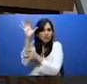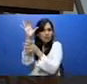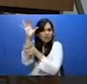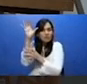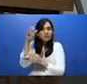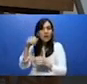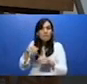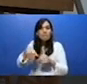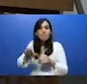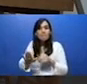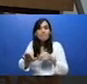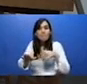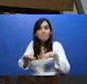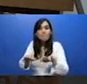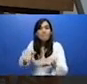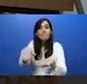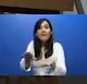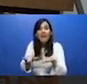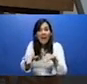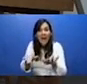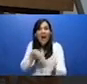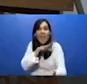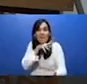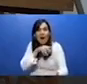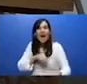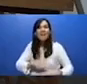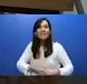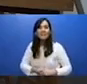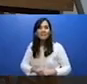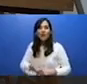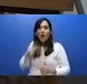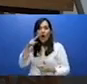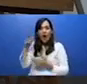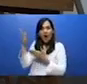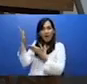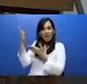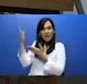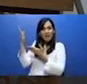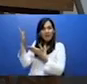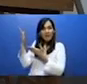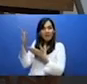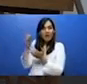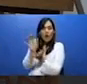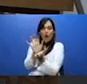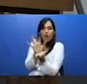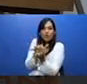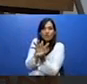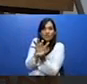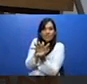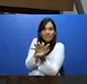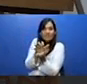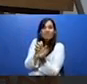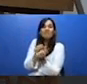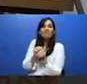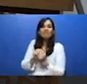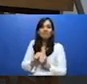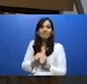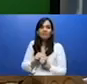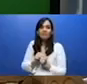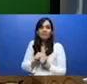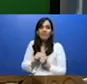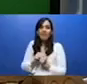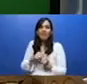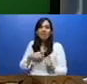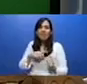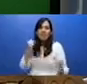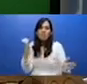eles colocaram aqui, ó, o fóssil de uma planta em uma rocha. É a marca, olha, dessa plantinha aqui na rocha,